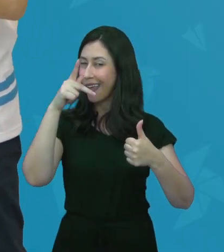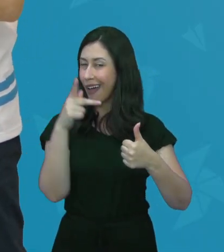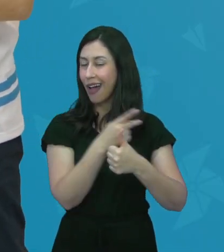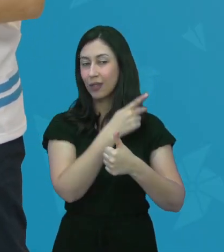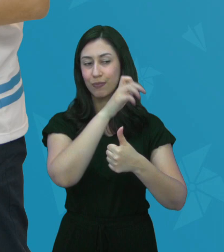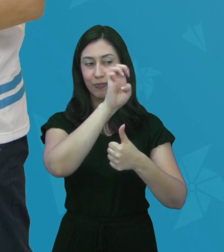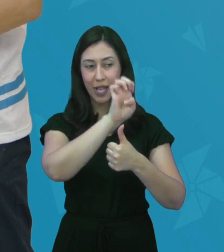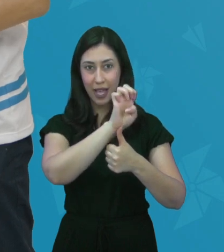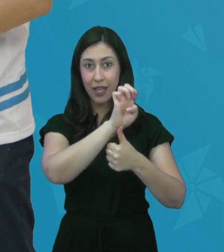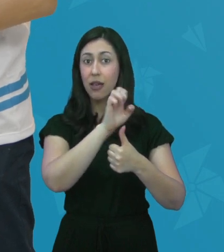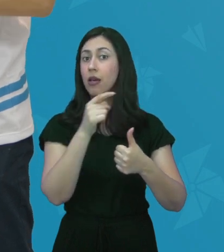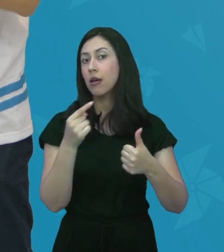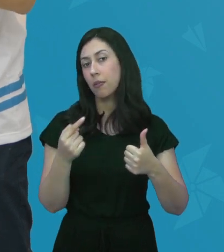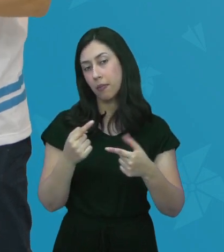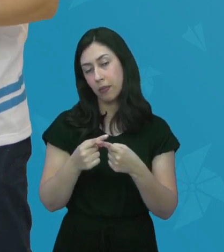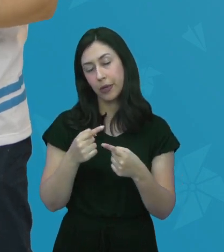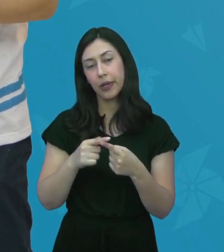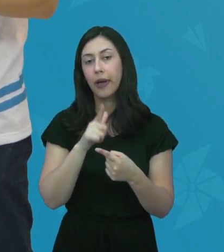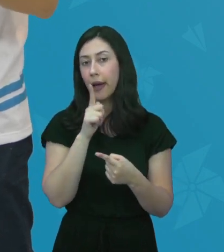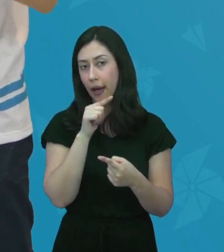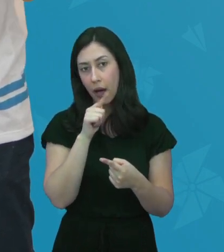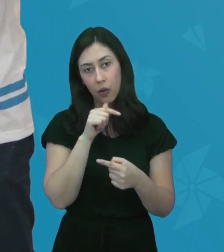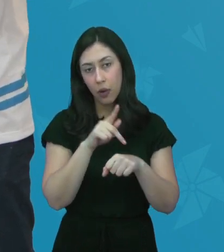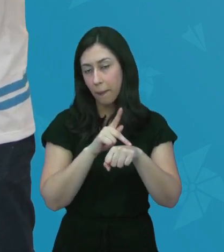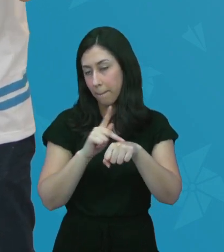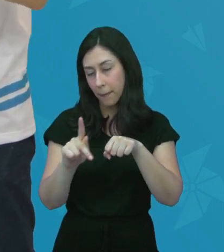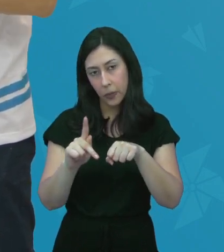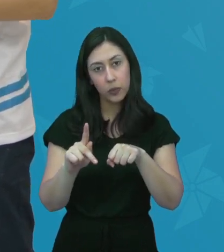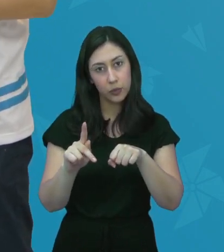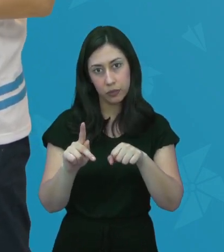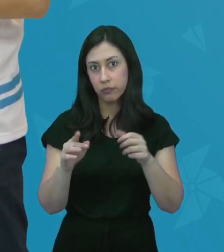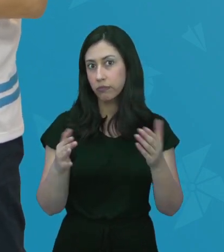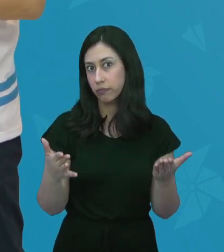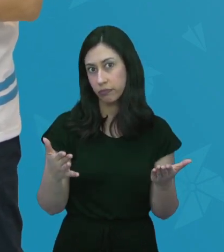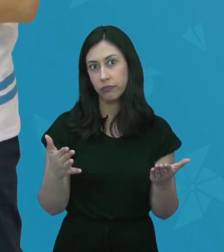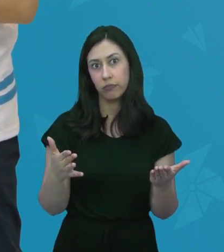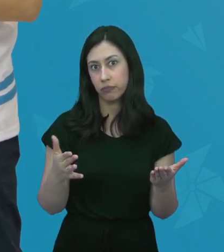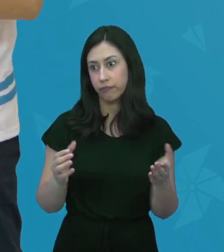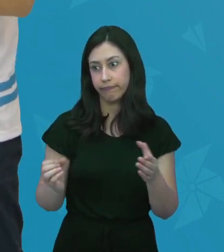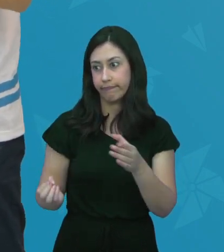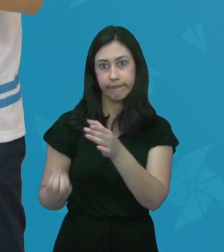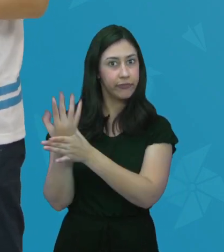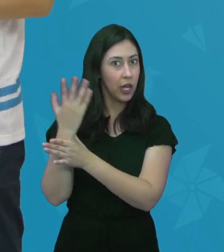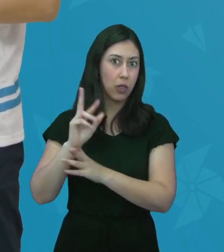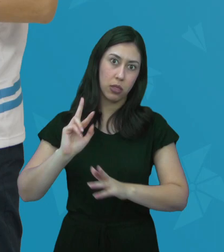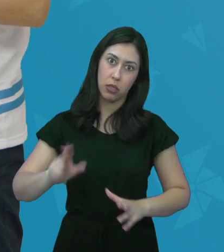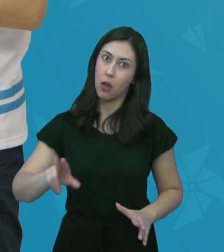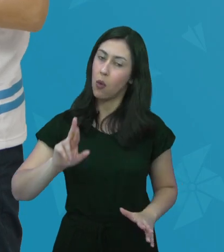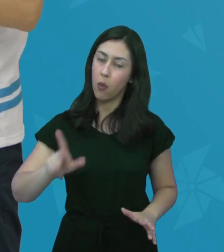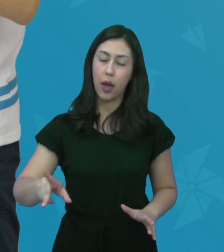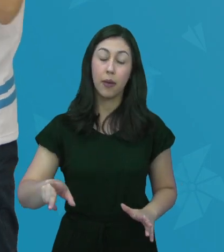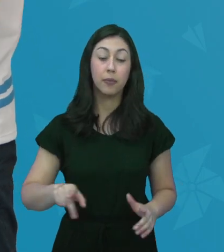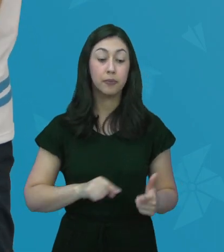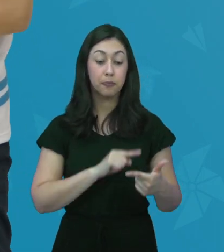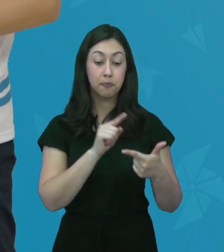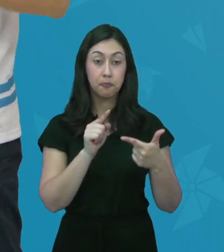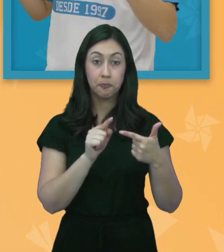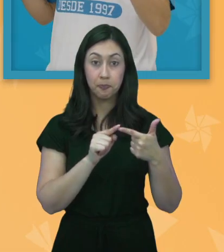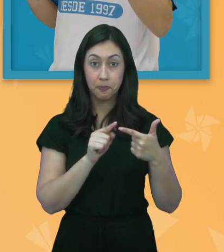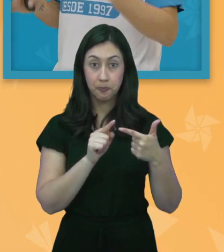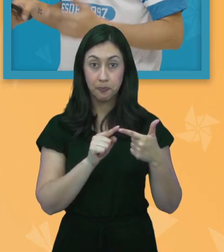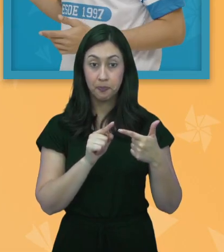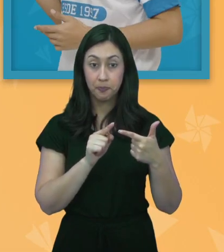estava errada porque a água é um material, uma substância pura, né? A gente não classificaria ela como material heterogêneo, que isso é uma característica de